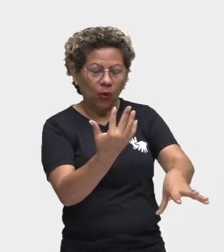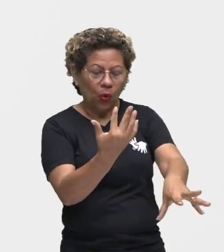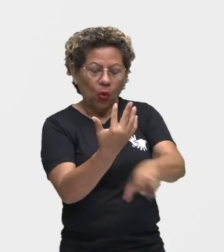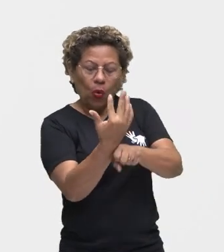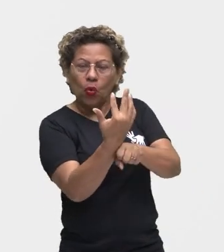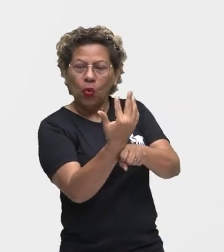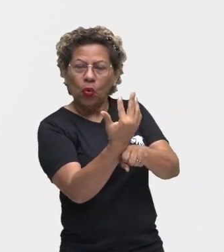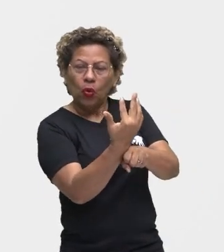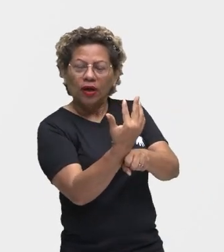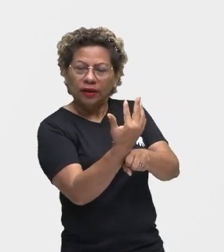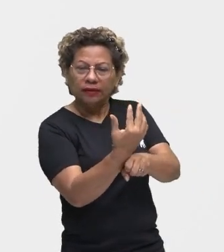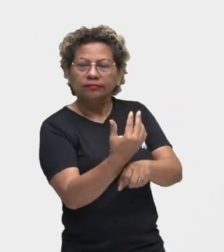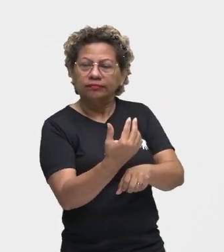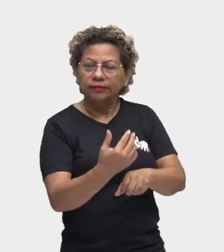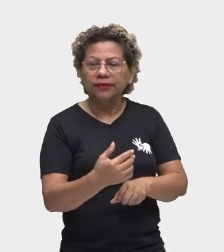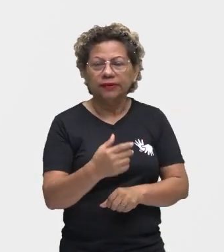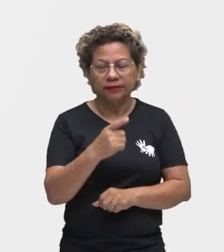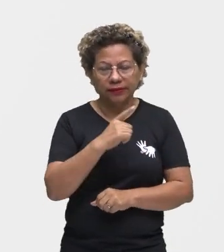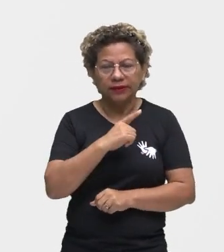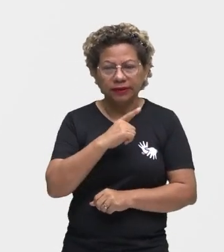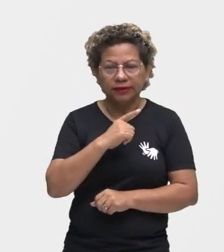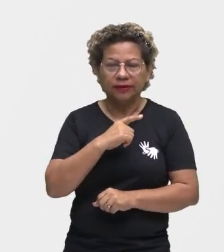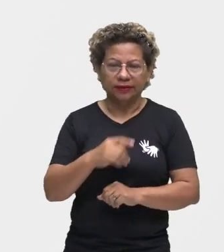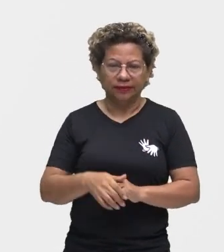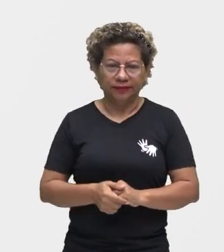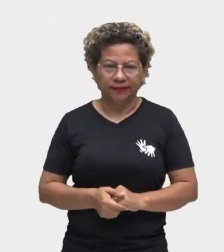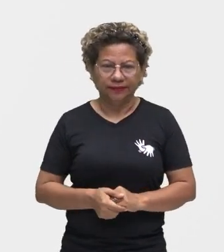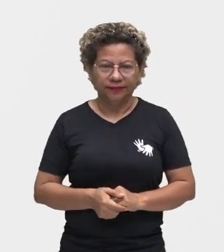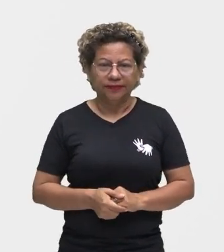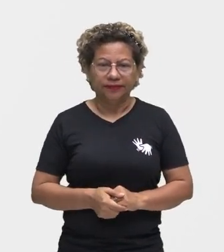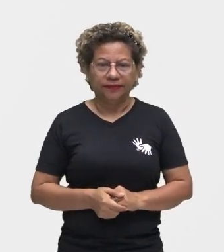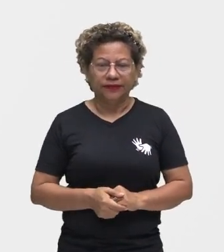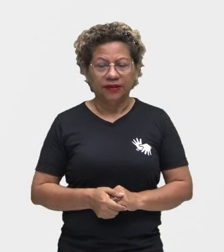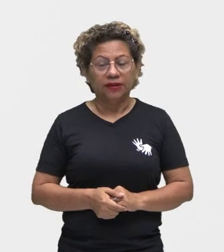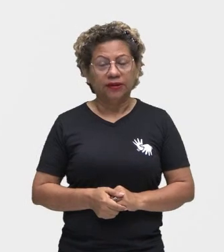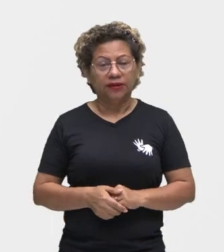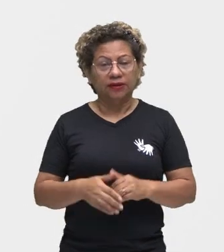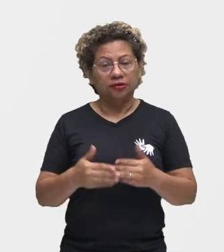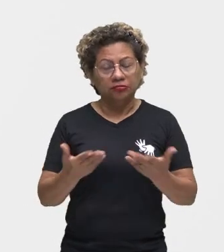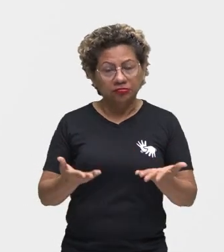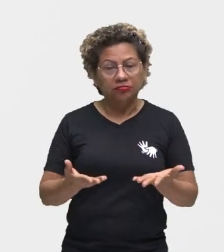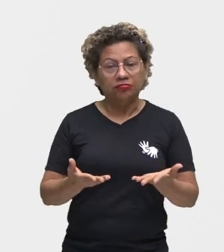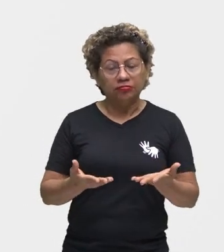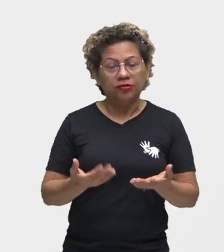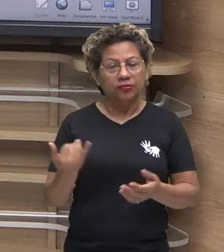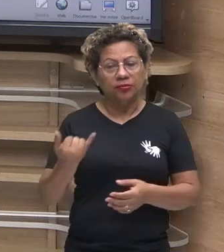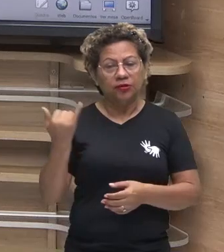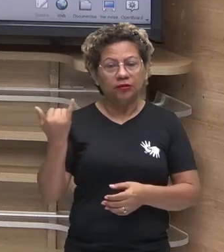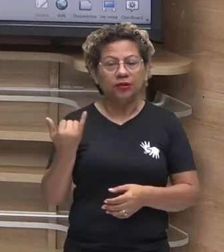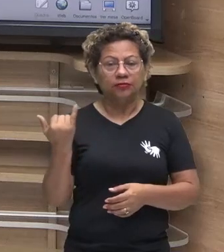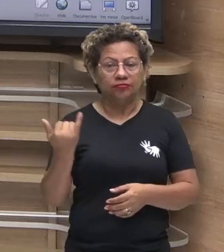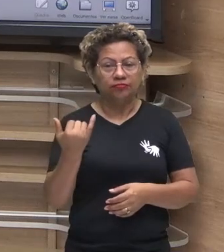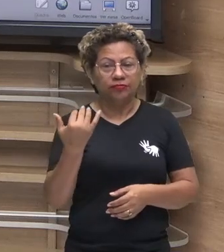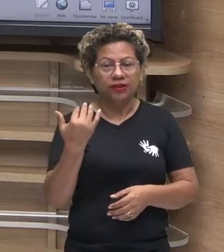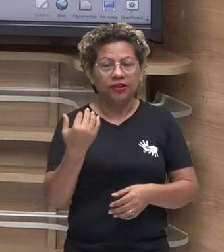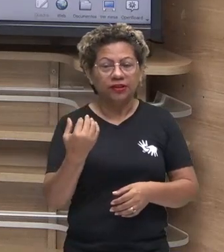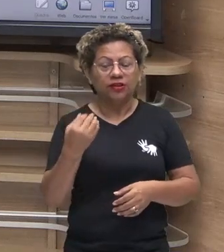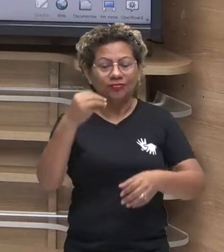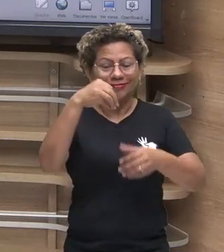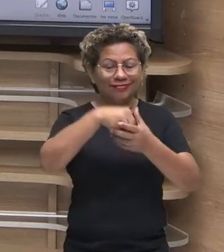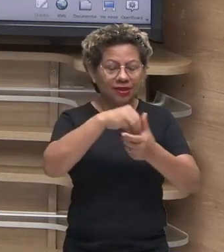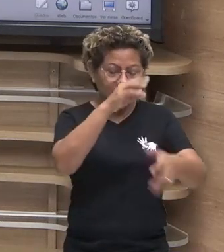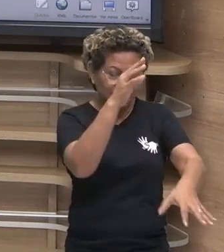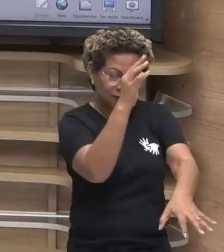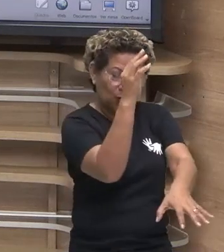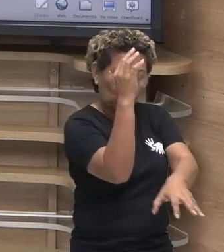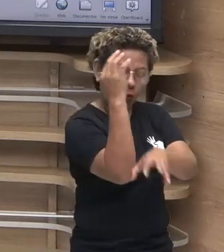minerais disponíveis nesse. Os rizóides são os primórdios das raízes, né? O início das raízes eram